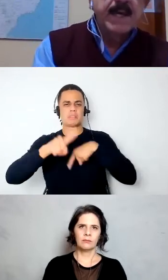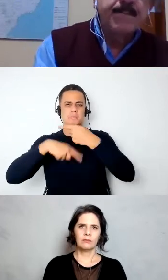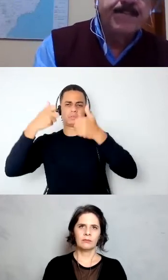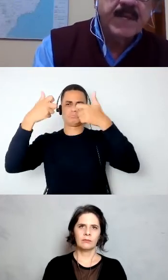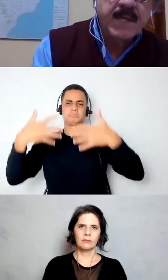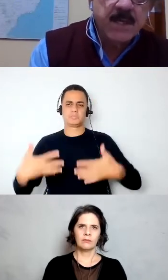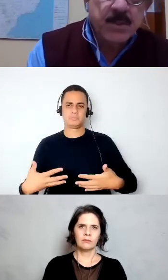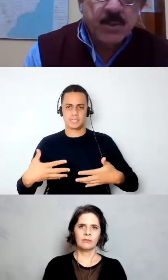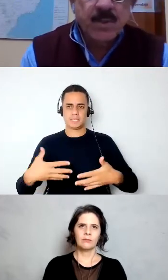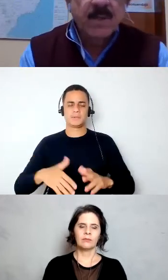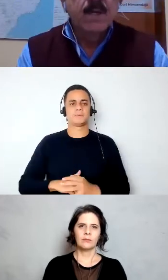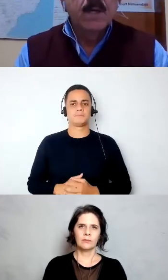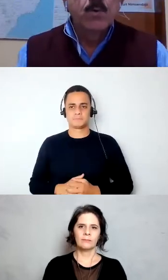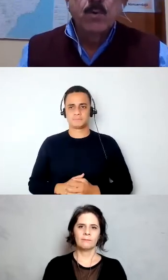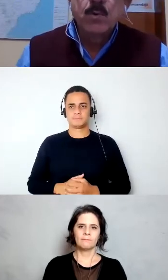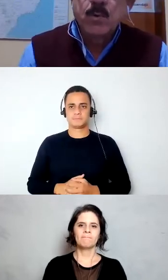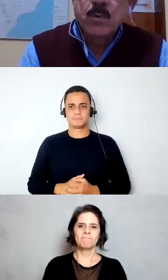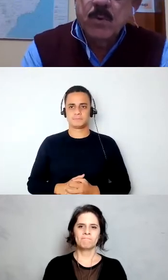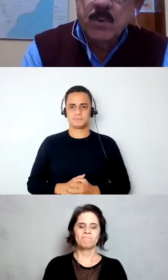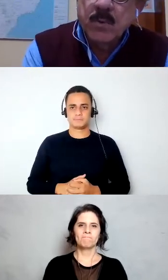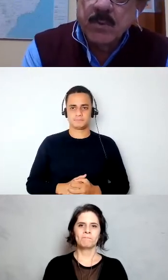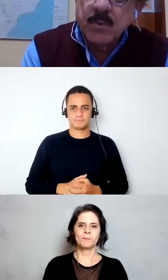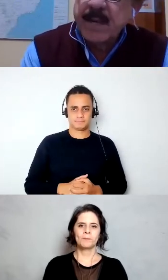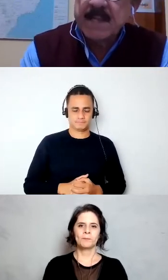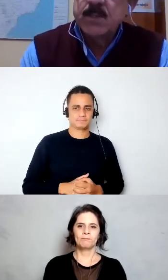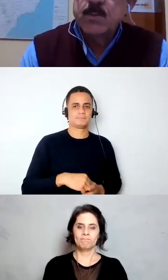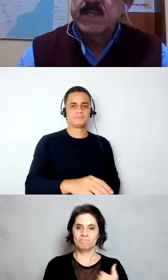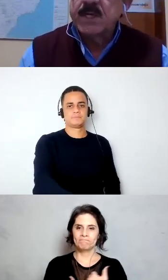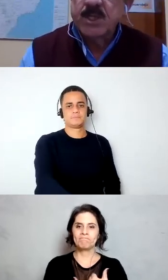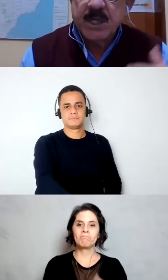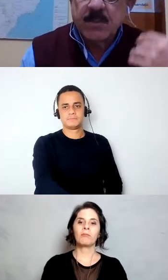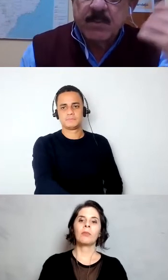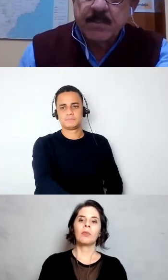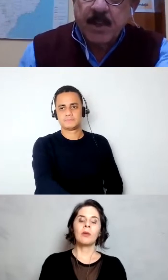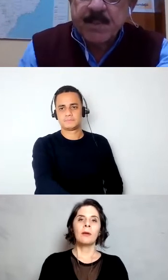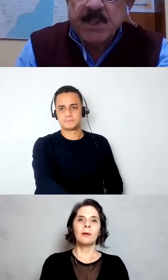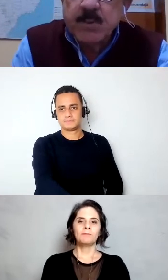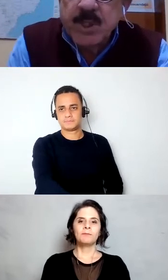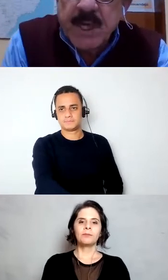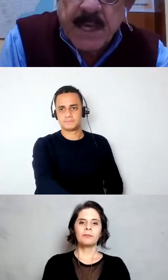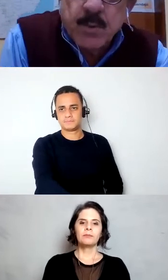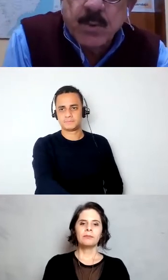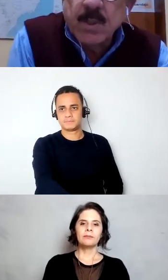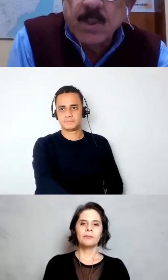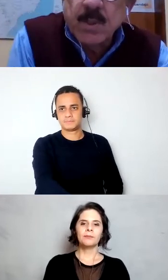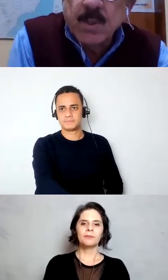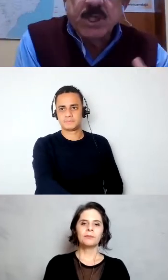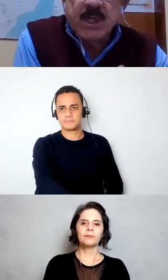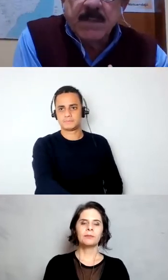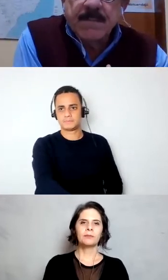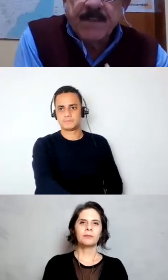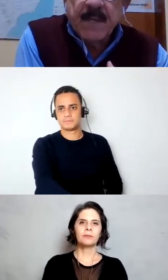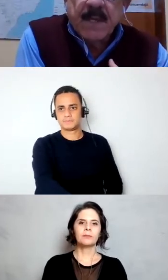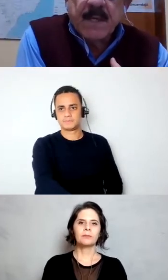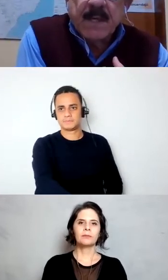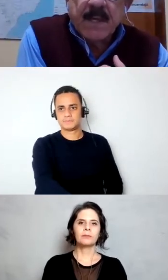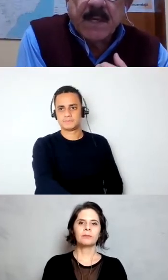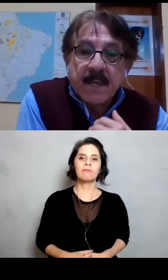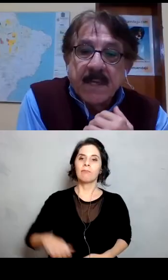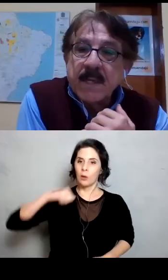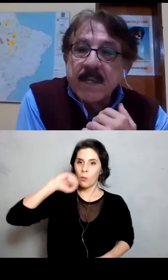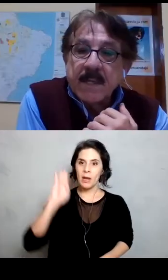são coisas que, quanto mais línguas conhecermos, mais poderemos entender sobre isso e buscar encontrar respostas sobre tudo